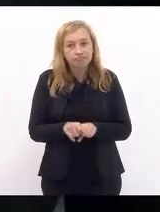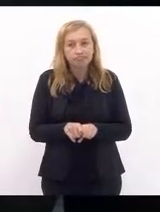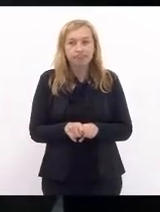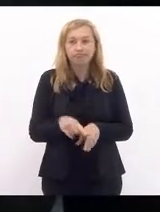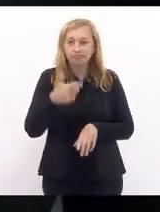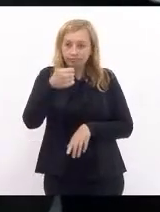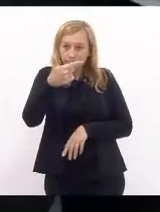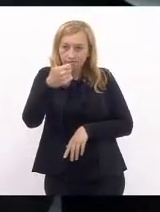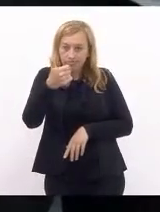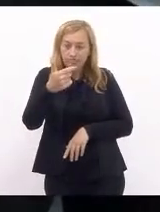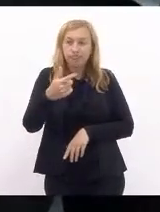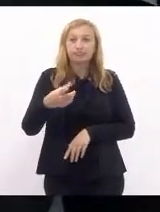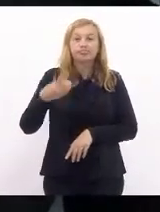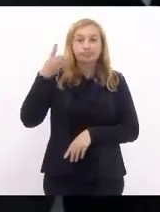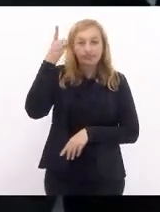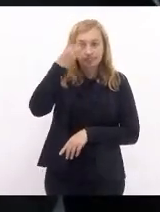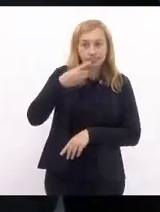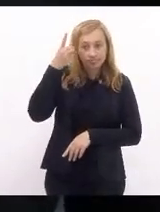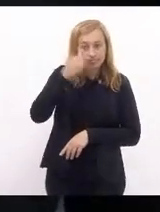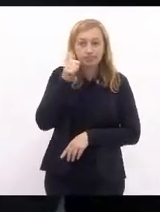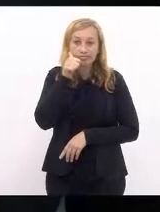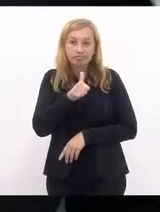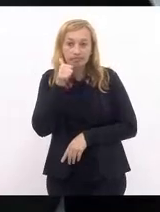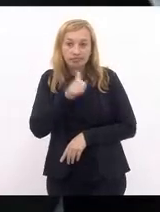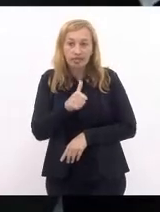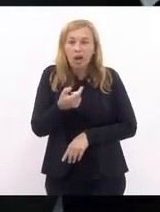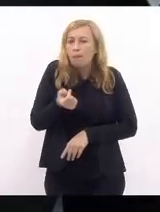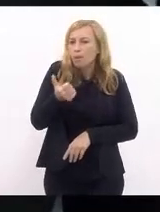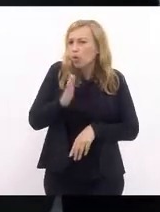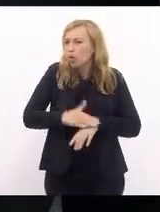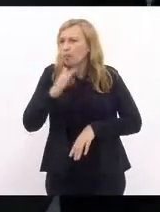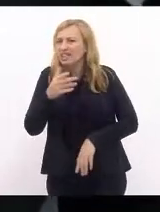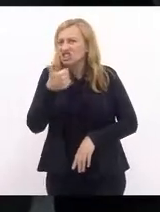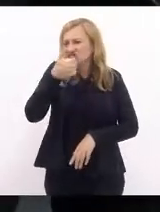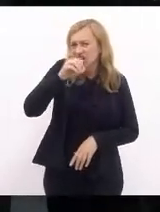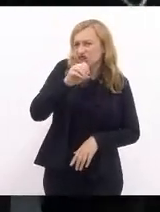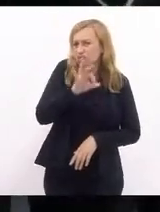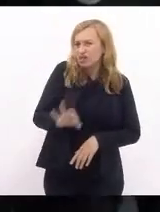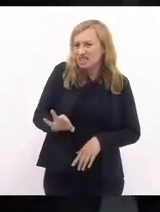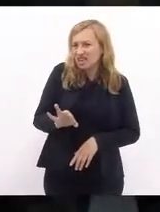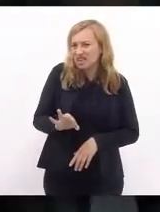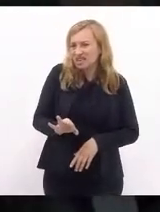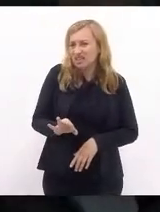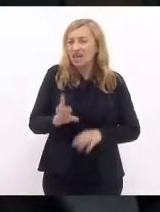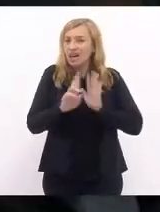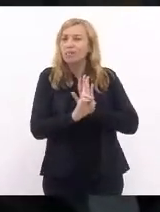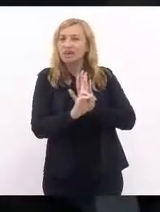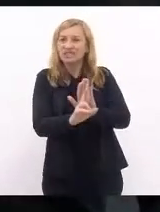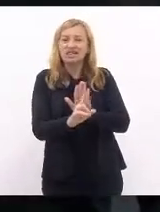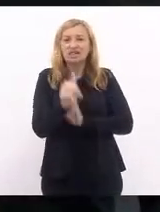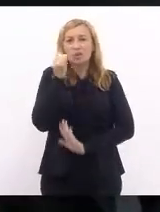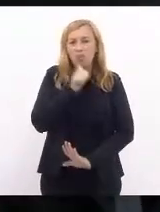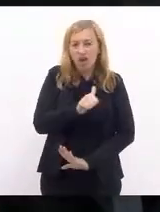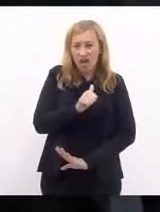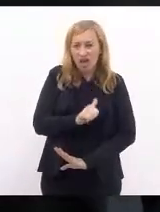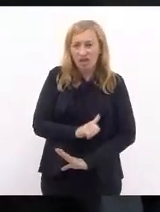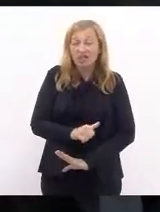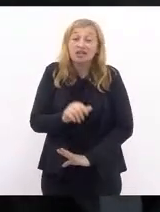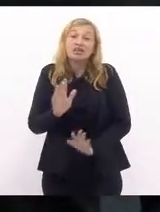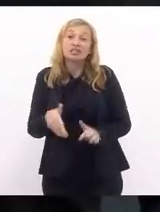com 12 deputadas né a gente tem aí pouco mais de 10 porcento da representatividade